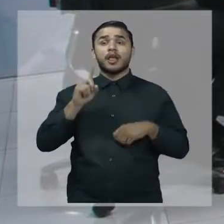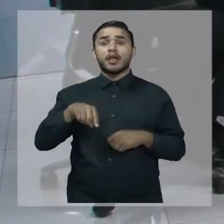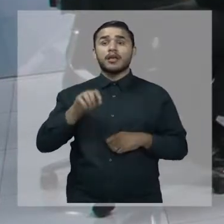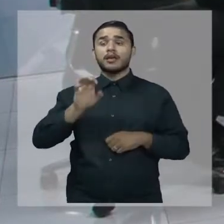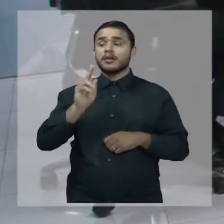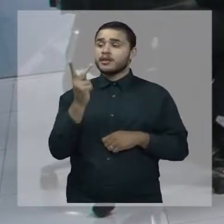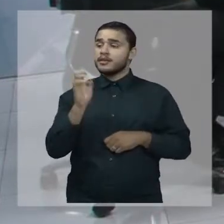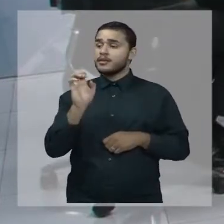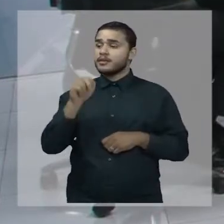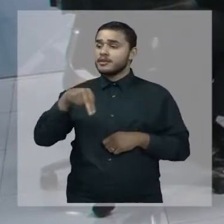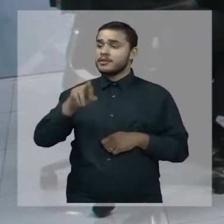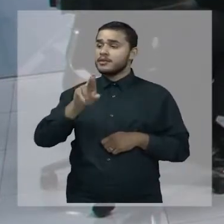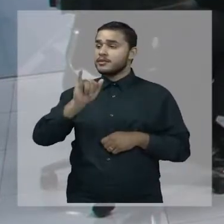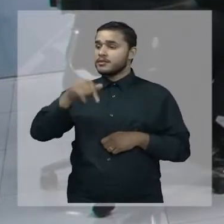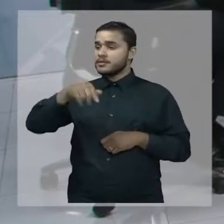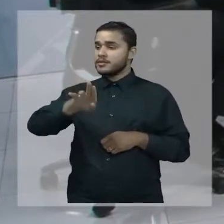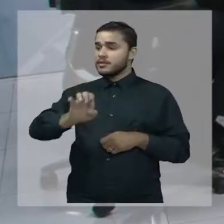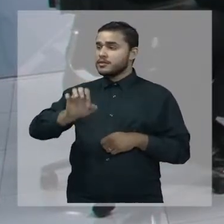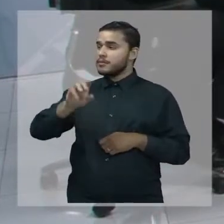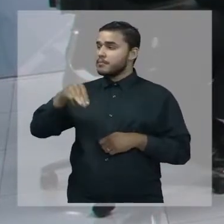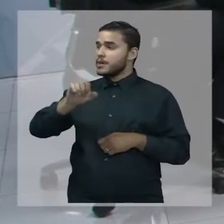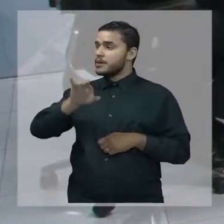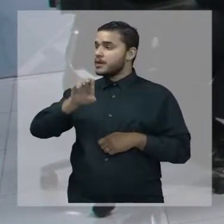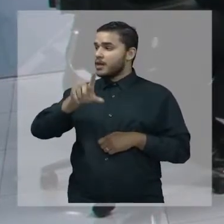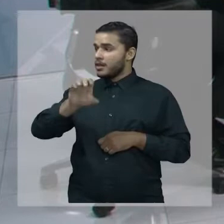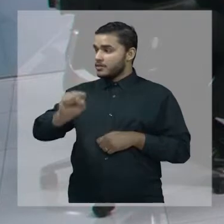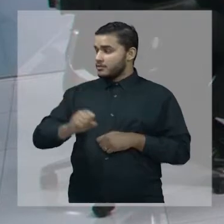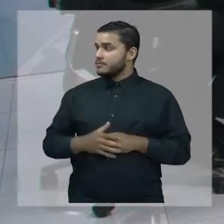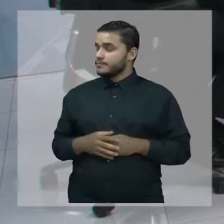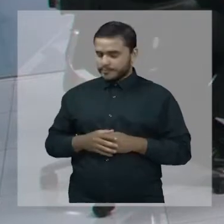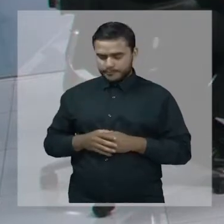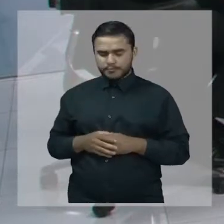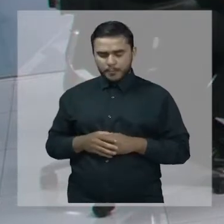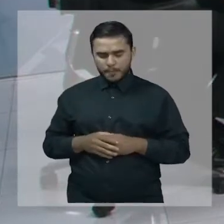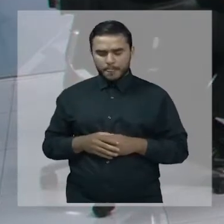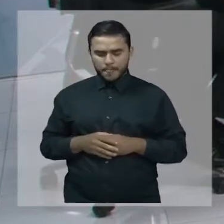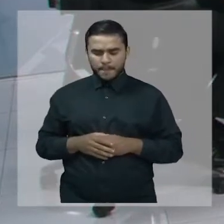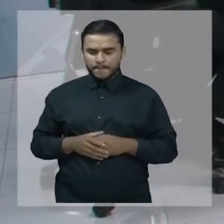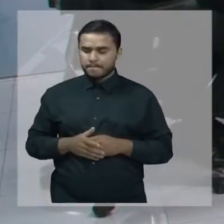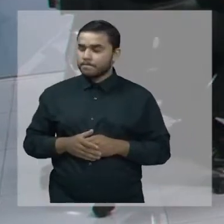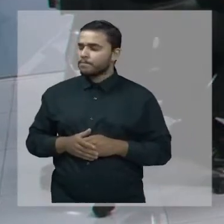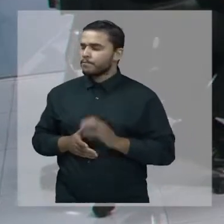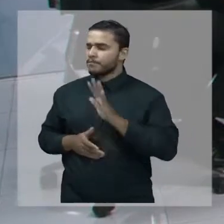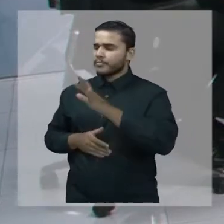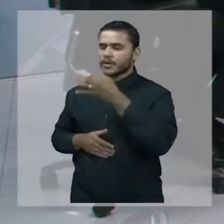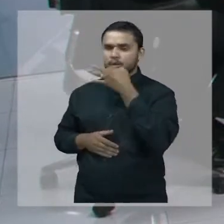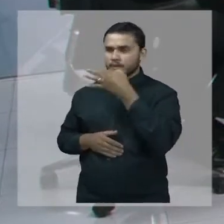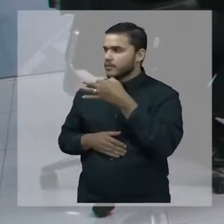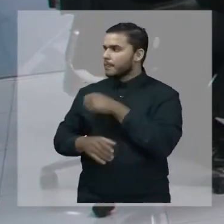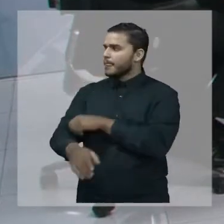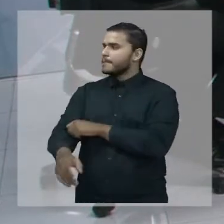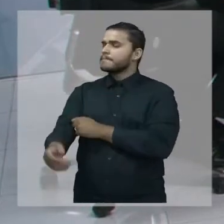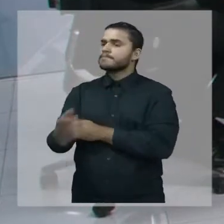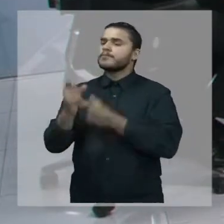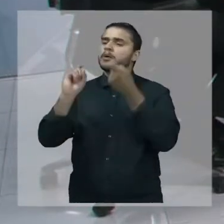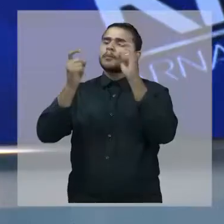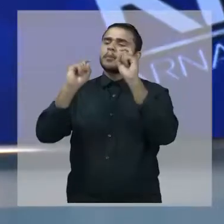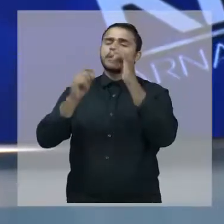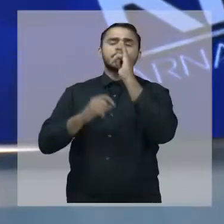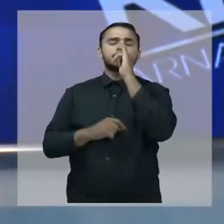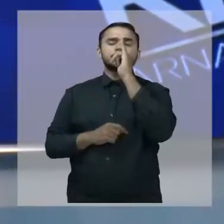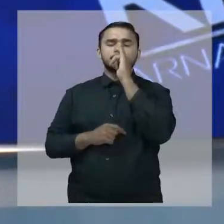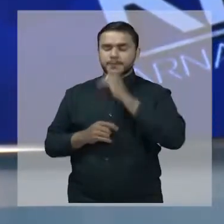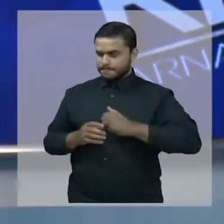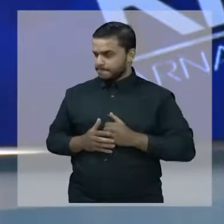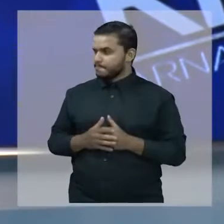é o parlamento tem que dizer onde é que coloca o dinheiro. Deixa eu colocar aqui, então, como tudo que está ruim pode ser um pouco piorado, eu vou piorar um pouco mais